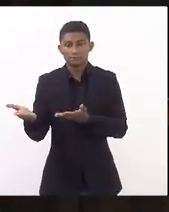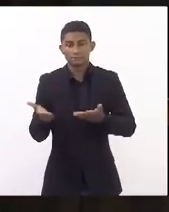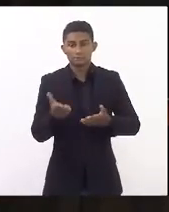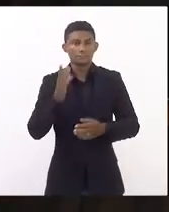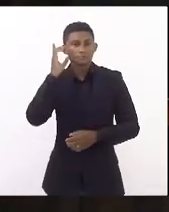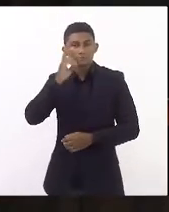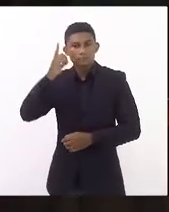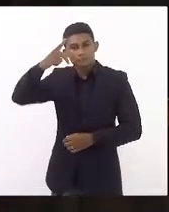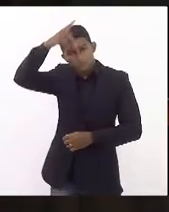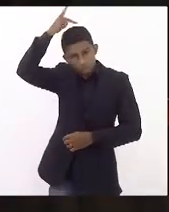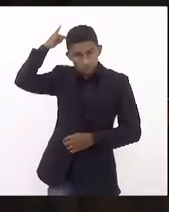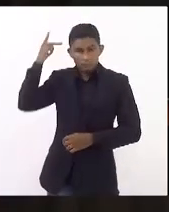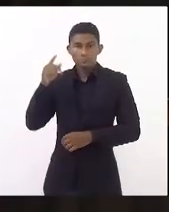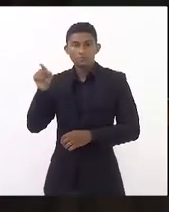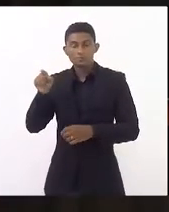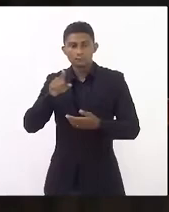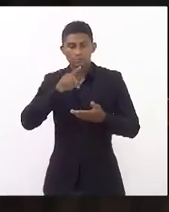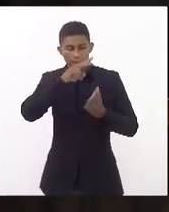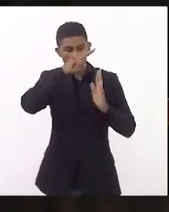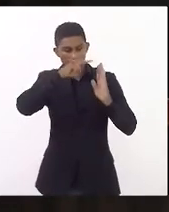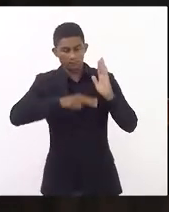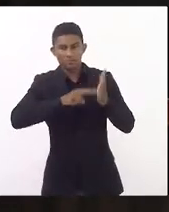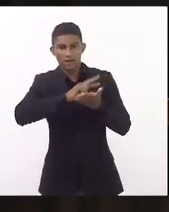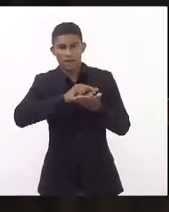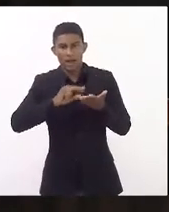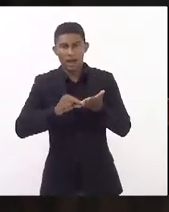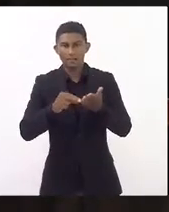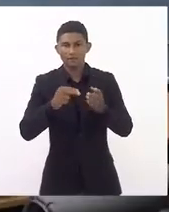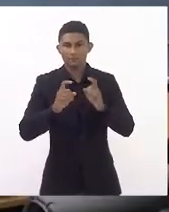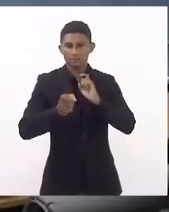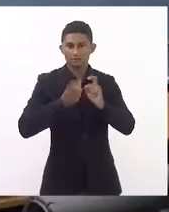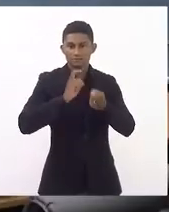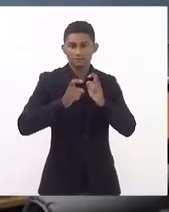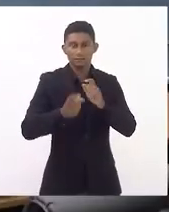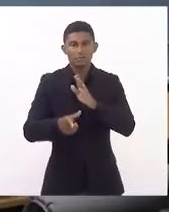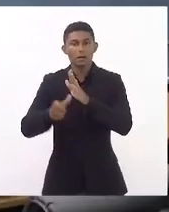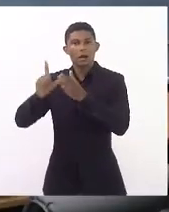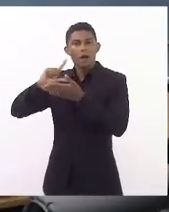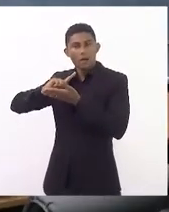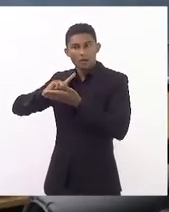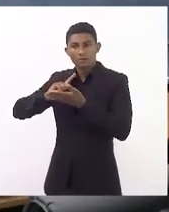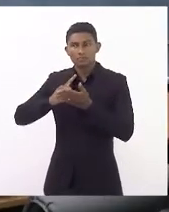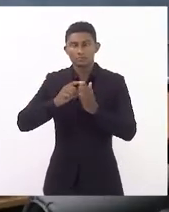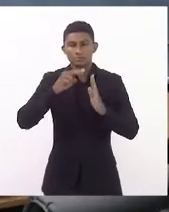deputado Luiz Paulo para fazer leitura da ata da sessão anterior.